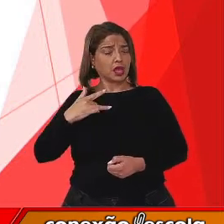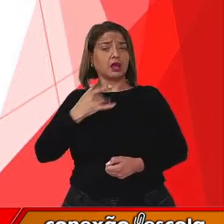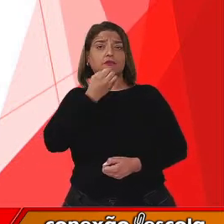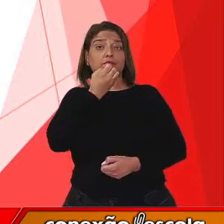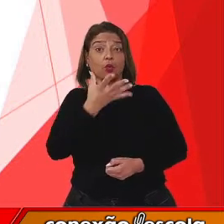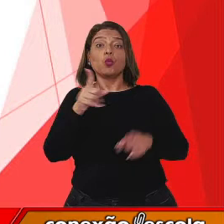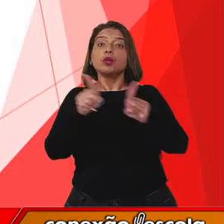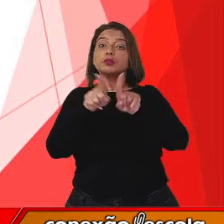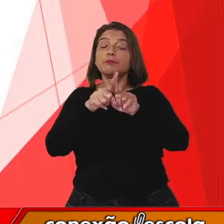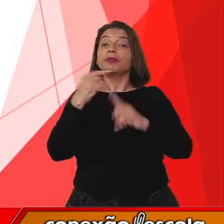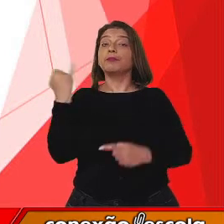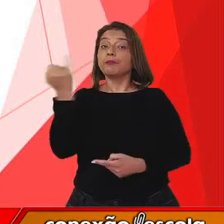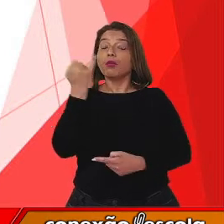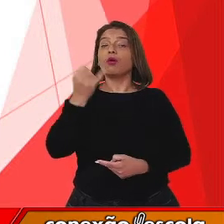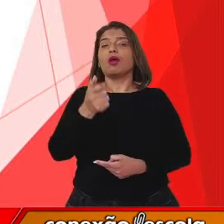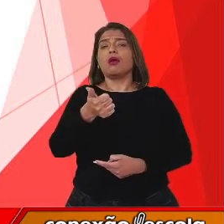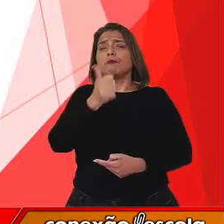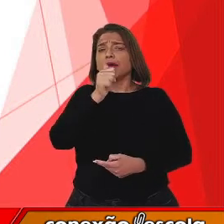beber água